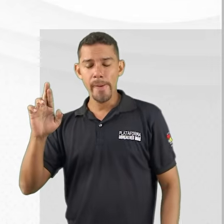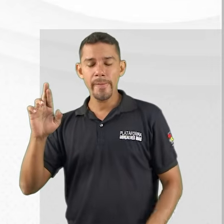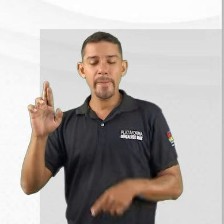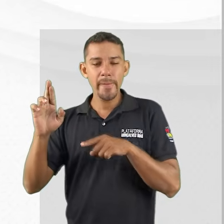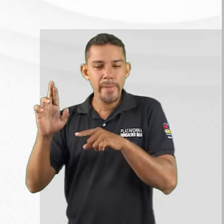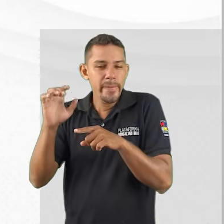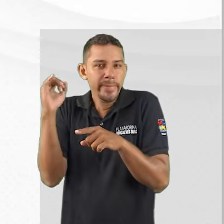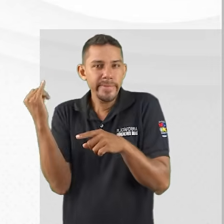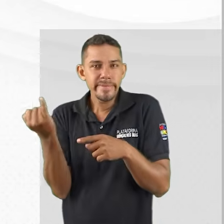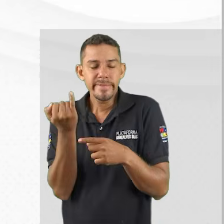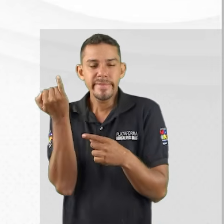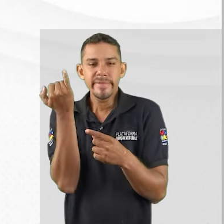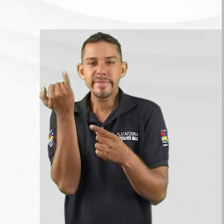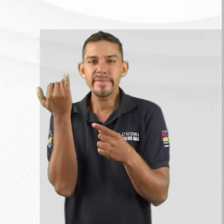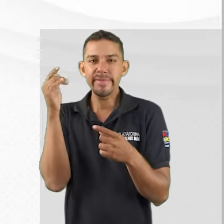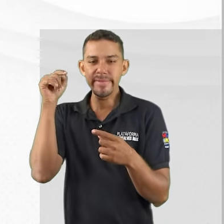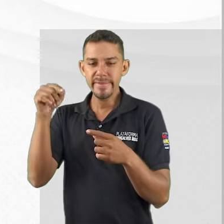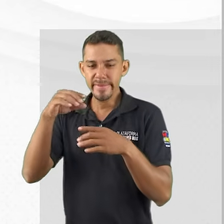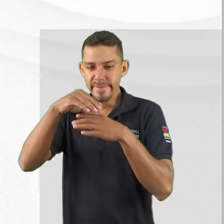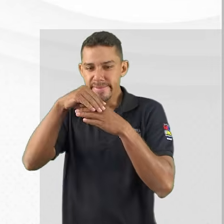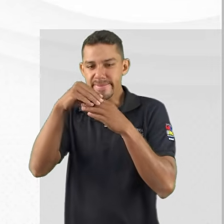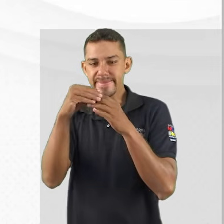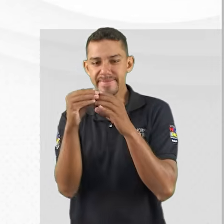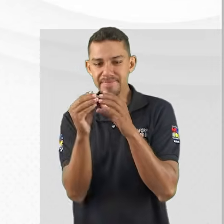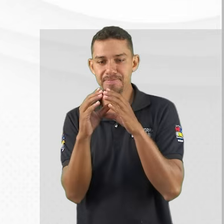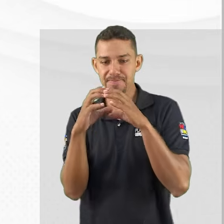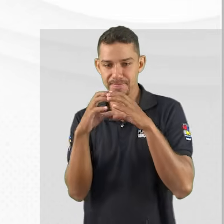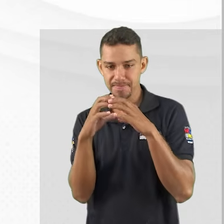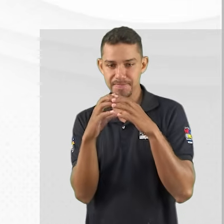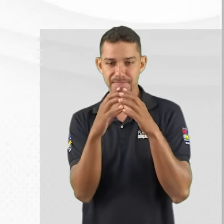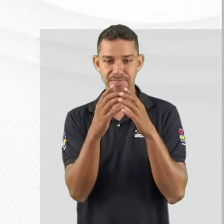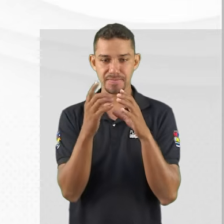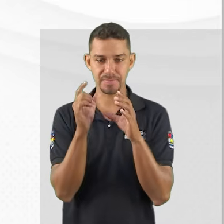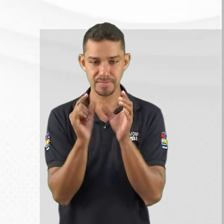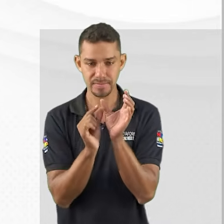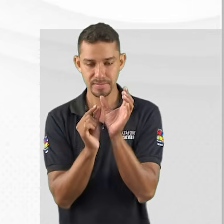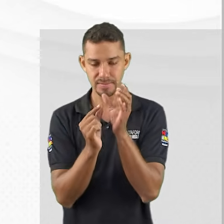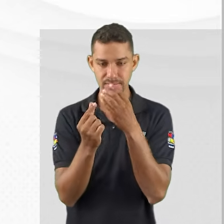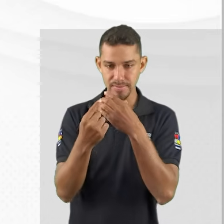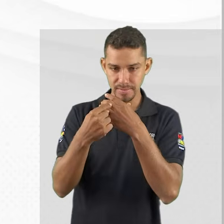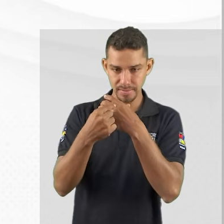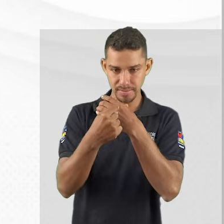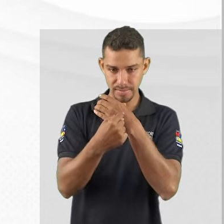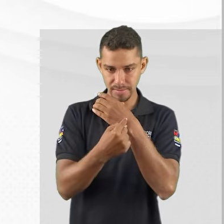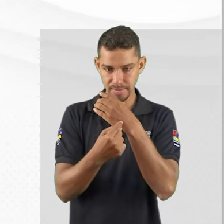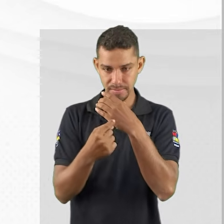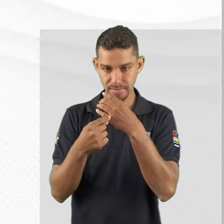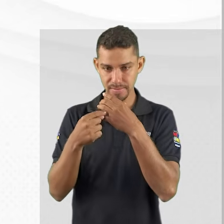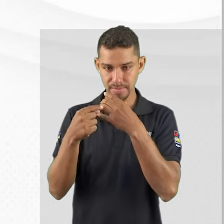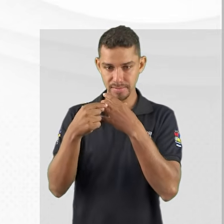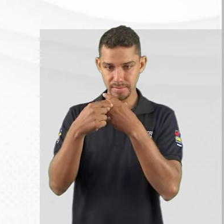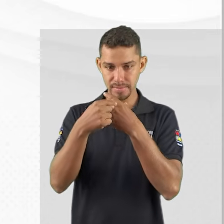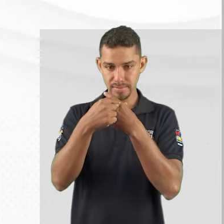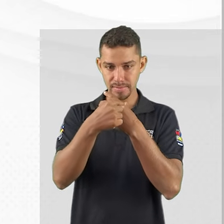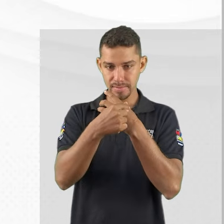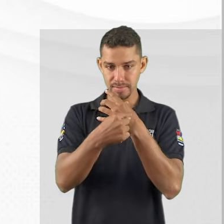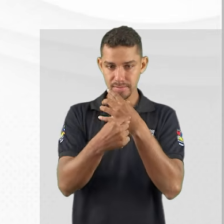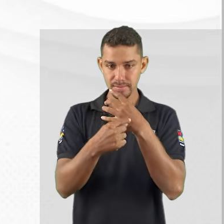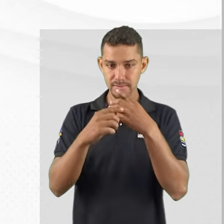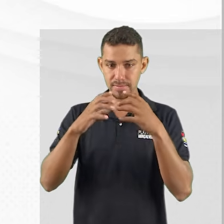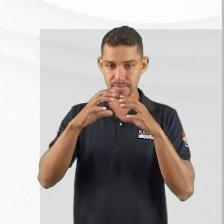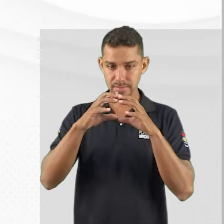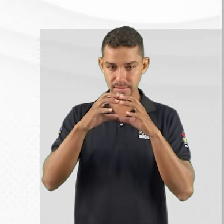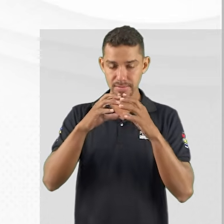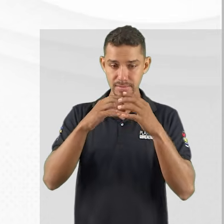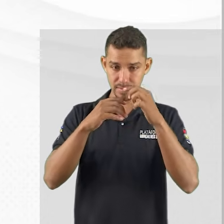pessoal, porque através dele, vocês podem ver aqui na figura, Esses pontinhos, porque através dele,